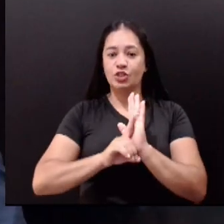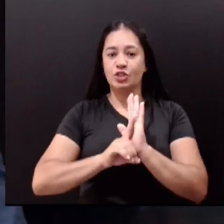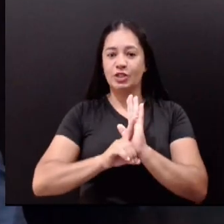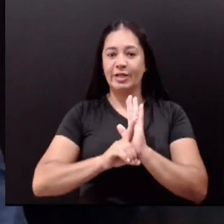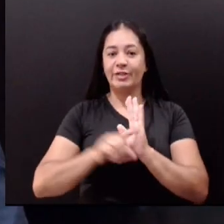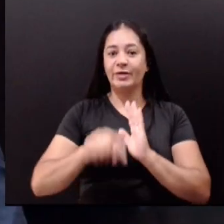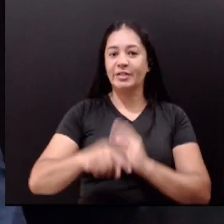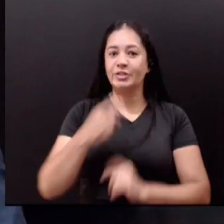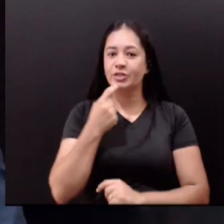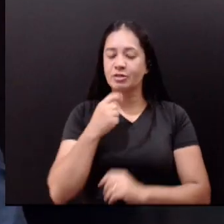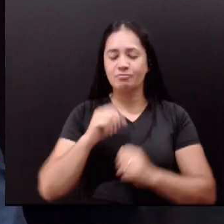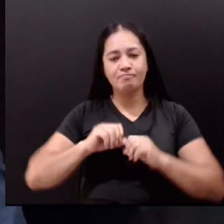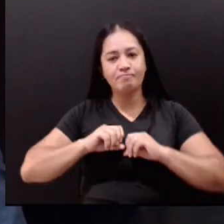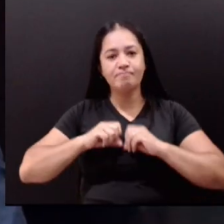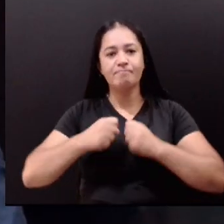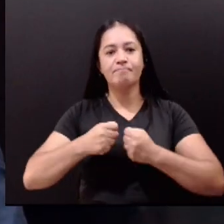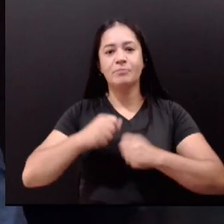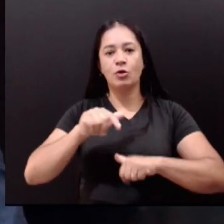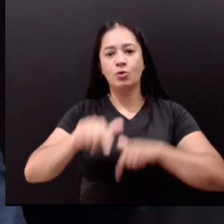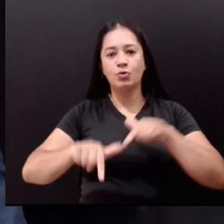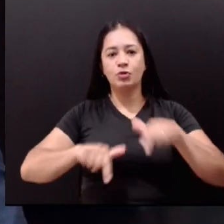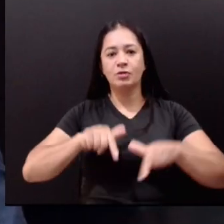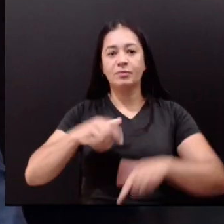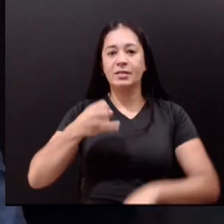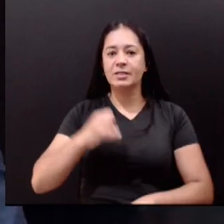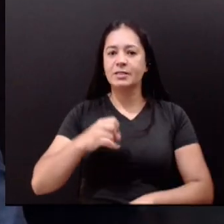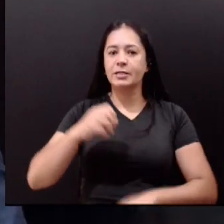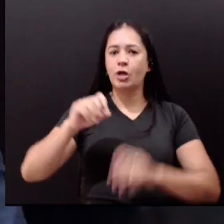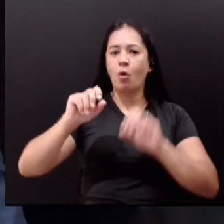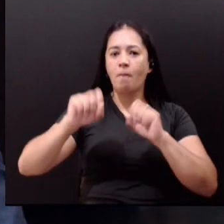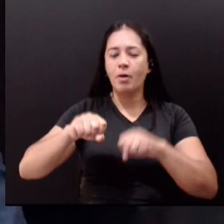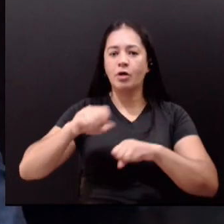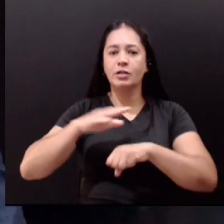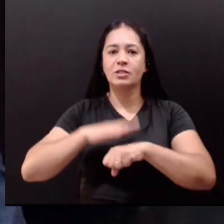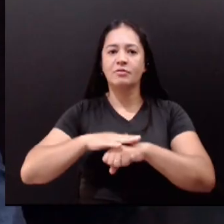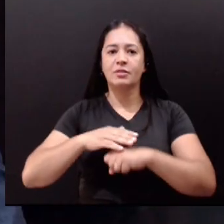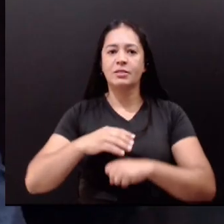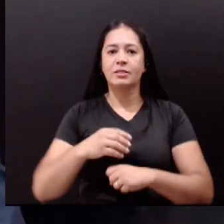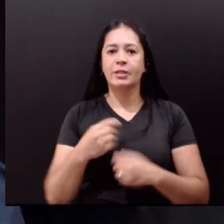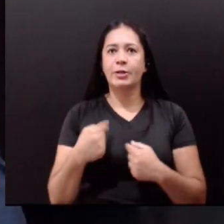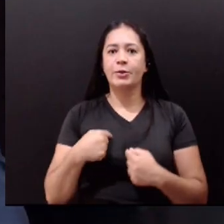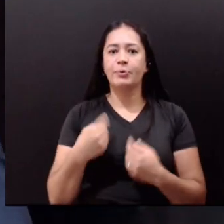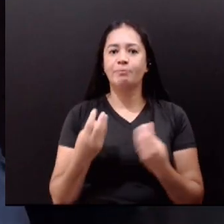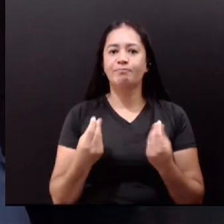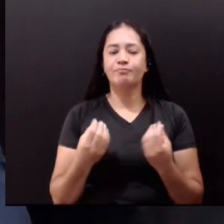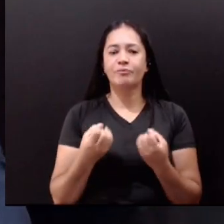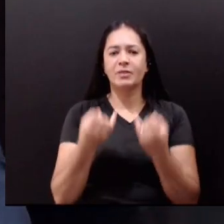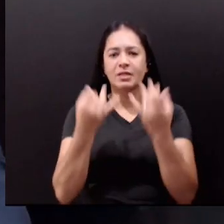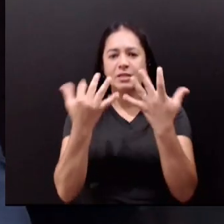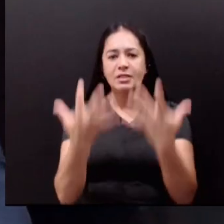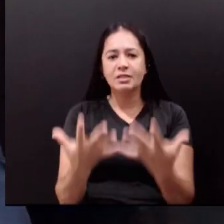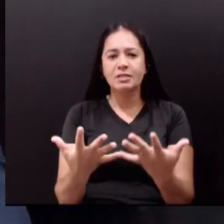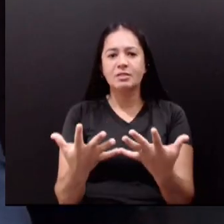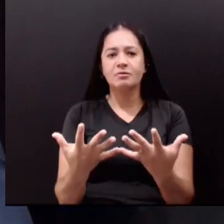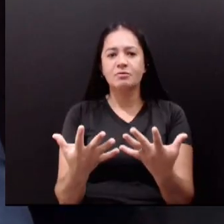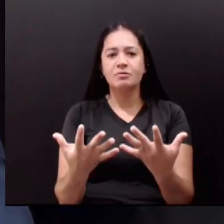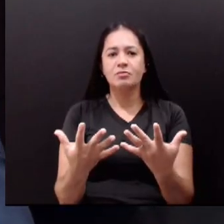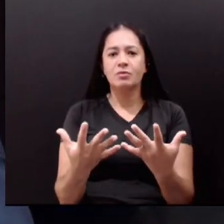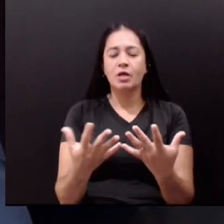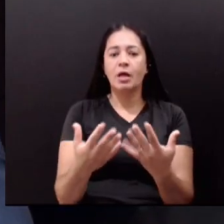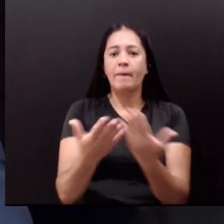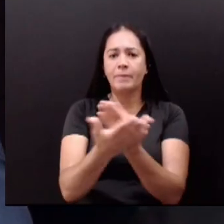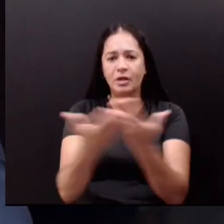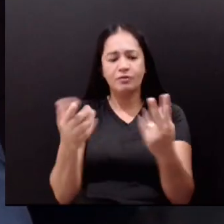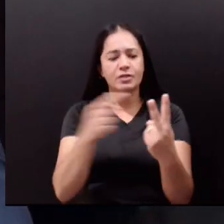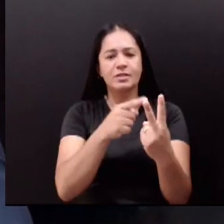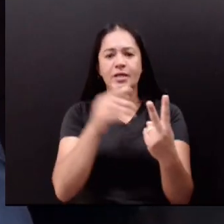nesse trabalho. Se eu posso fazer alguma consideração final, na verdade, é falar para os pais mesmo, né?